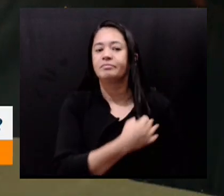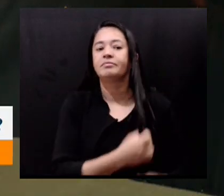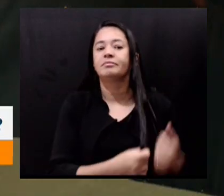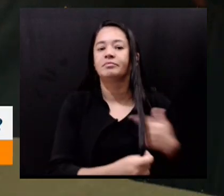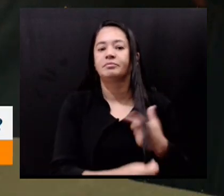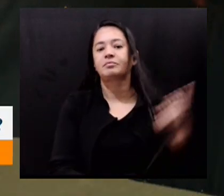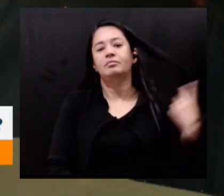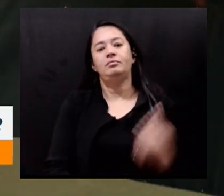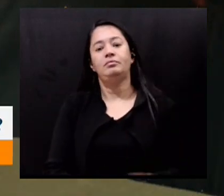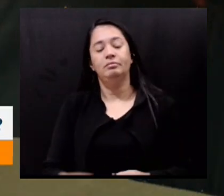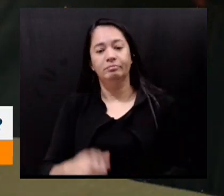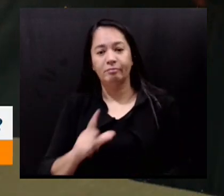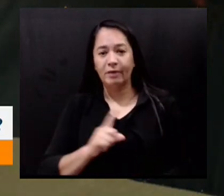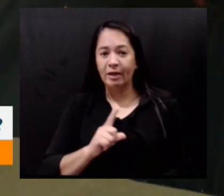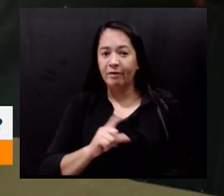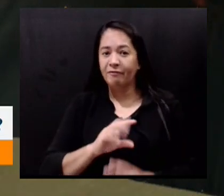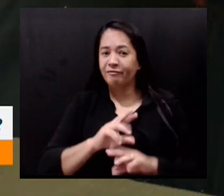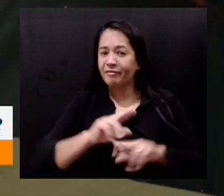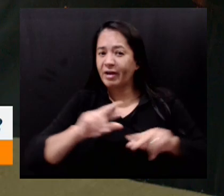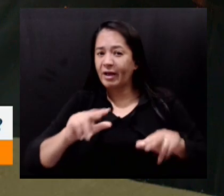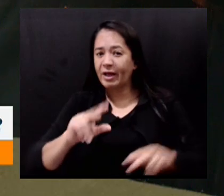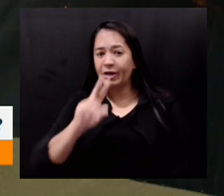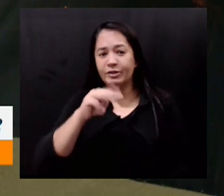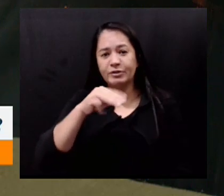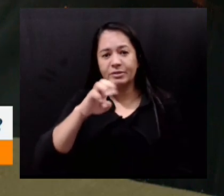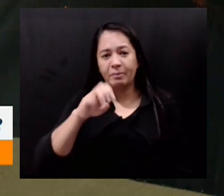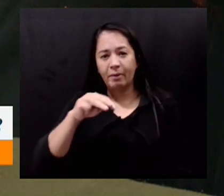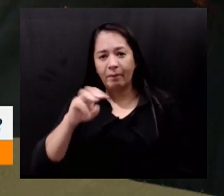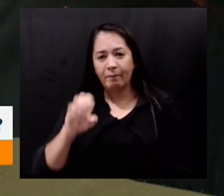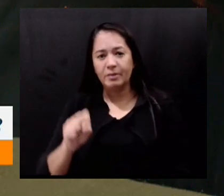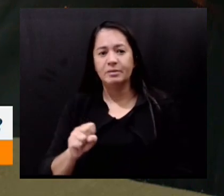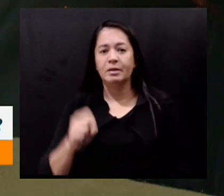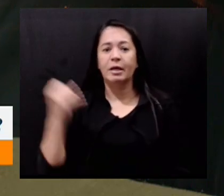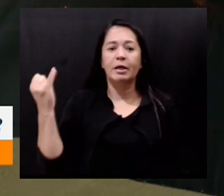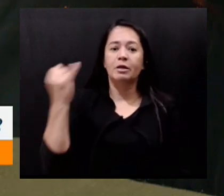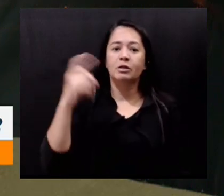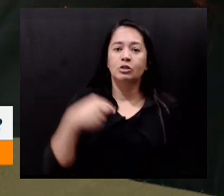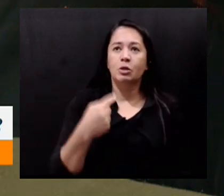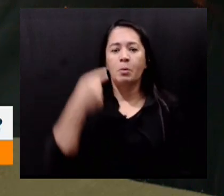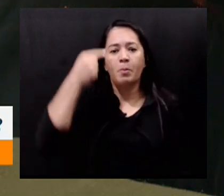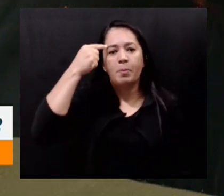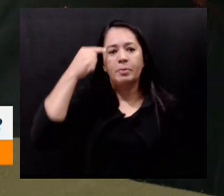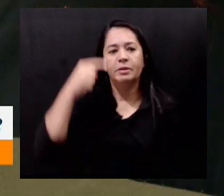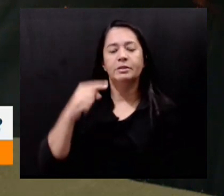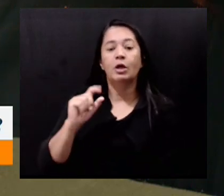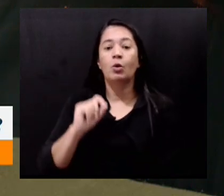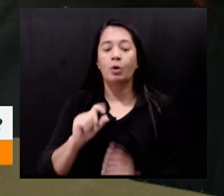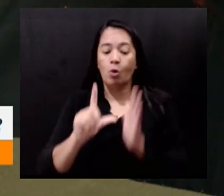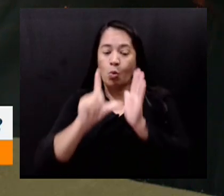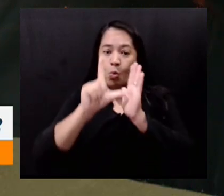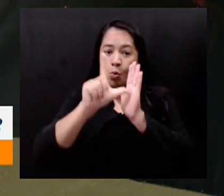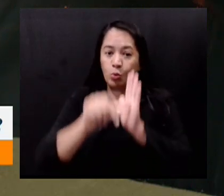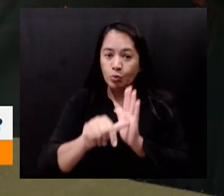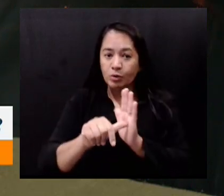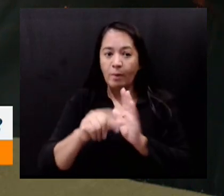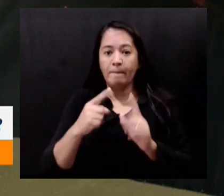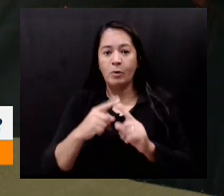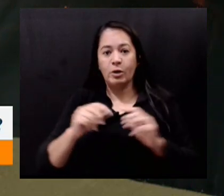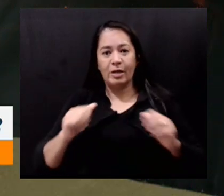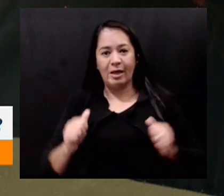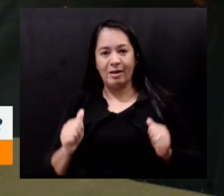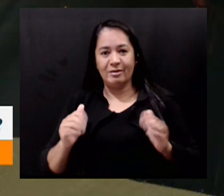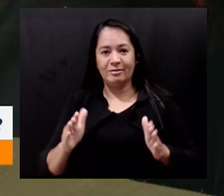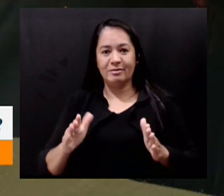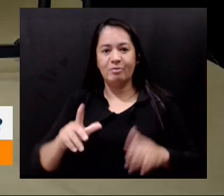é importante a gente ter o pensamento no depois, né, na ação, porque toda ação tem uma reação, né, Susana?